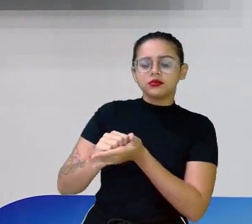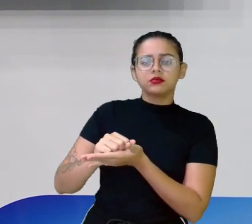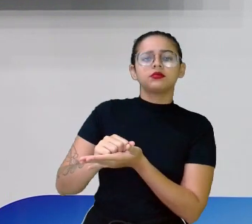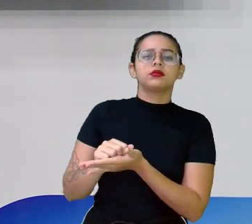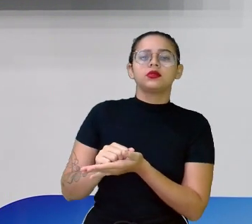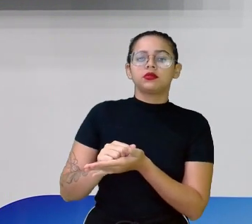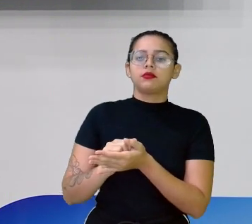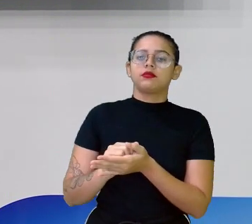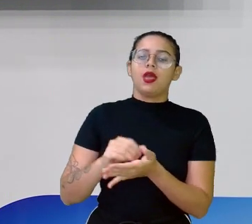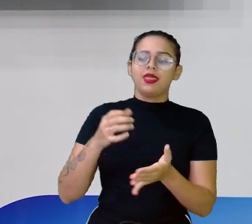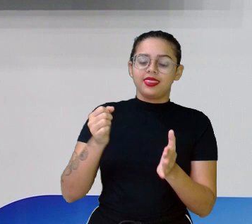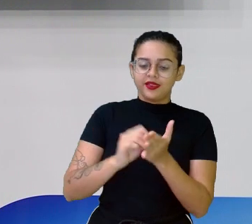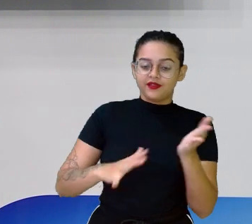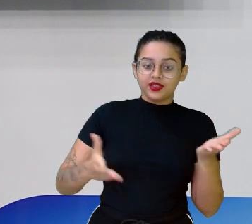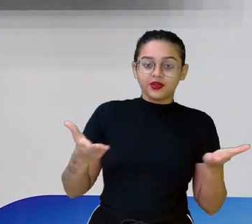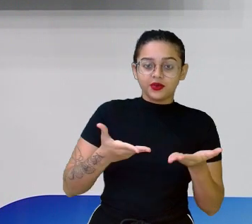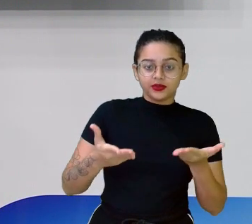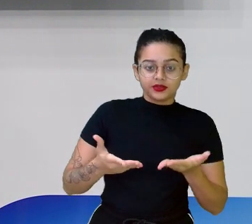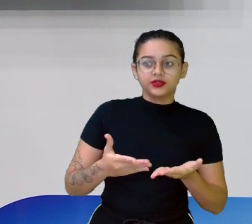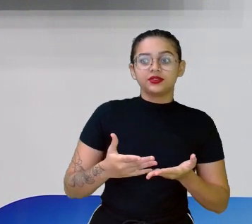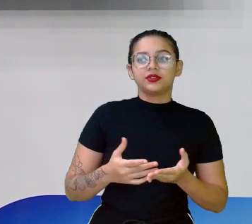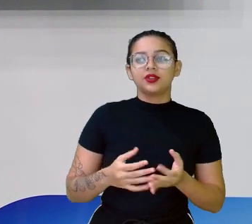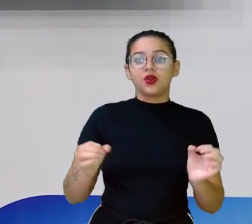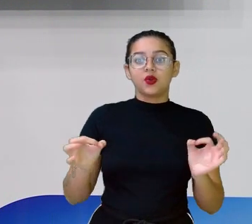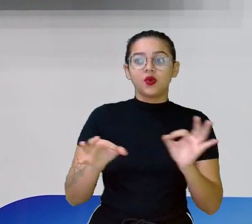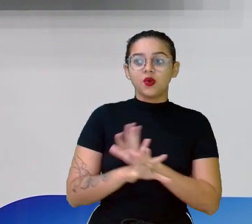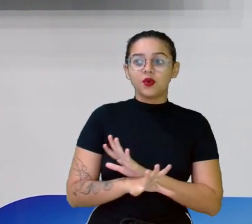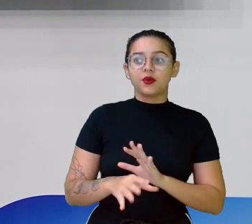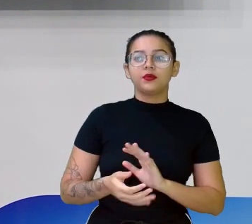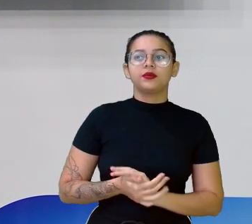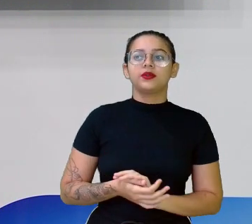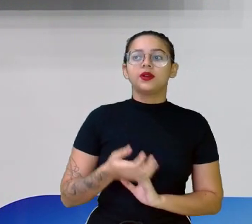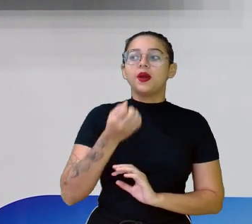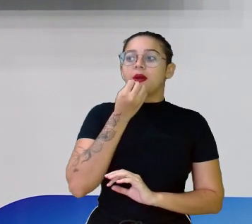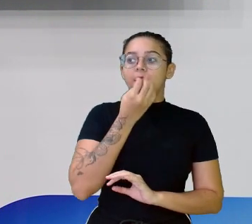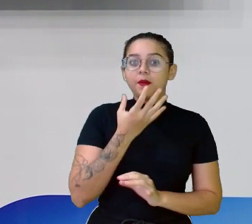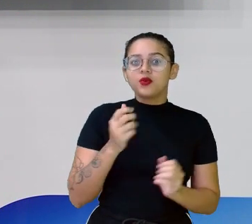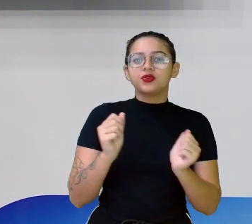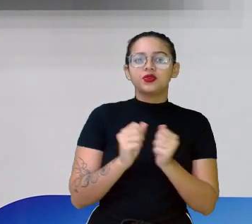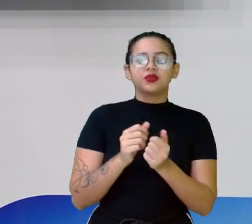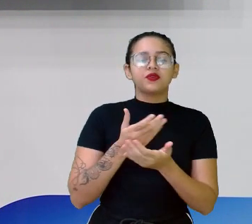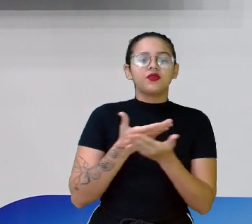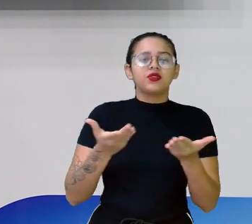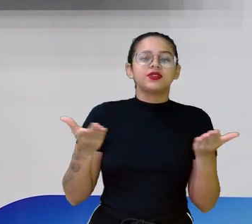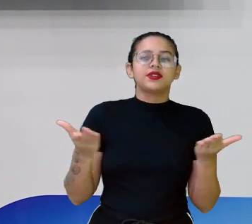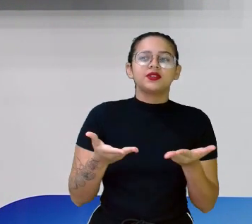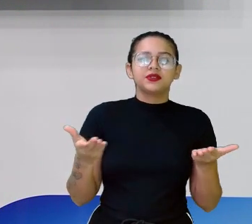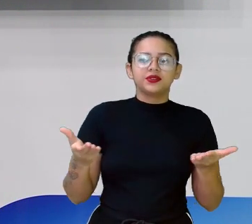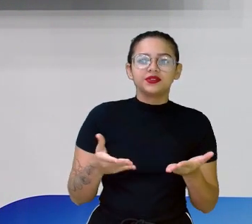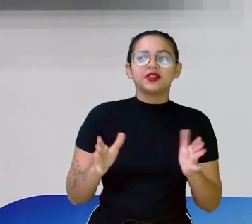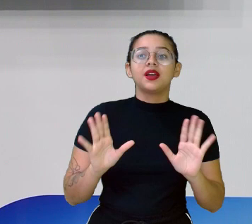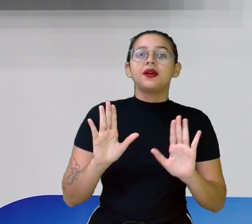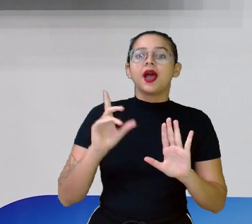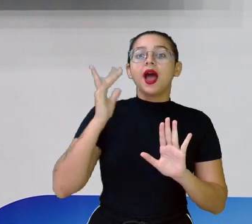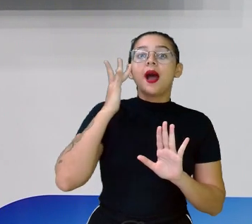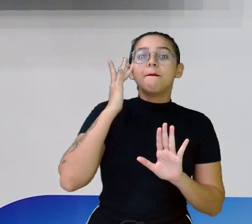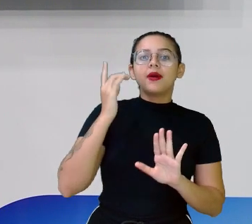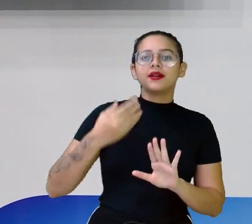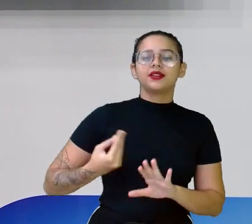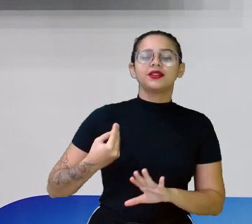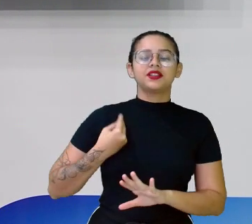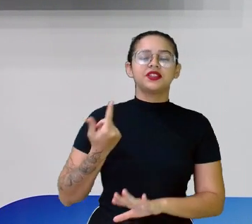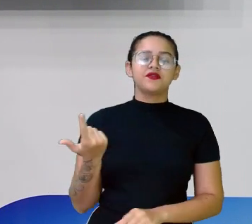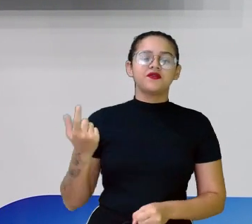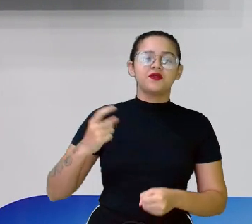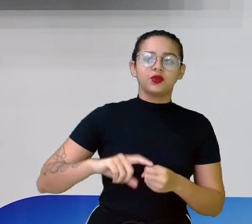caderno e a atividade de hoje vai estar concluída. Bom demais ter vocês aqui, mas amanhã estamos de volta,